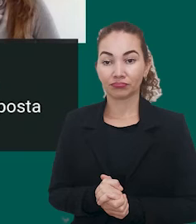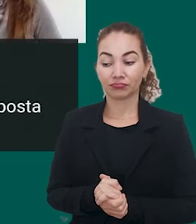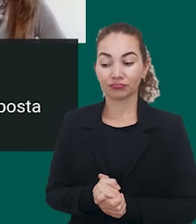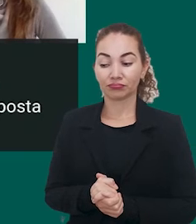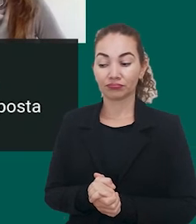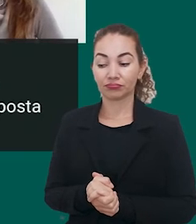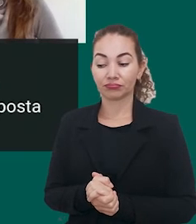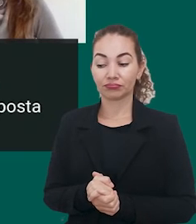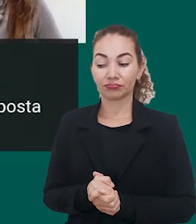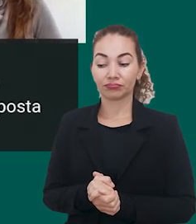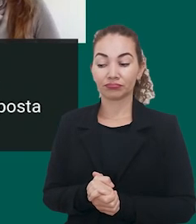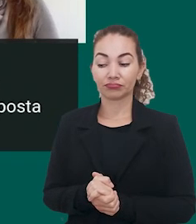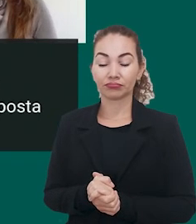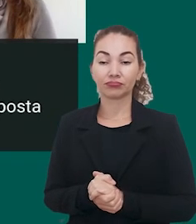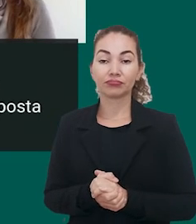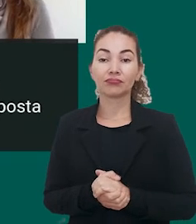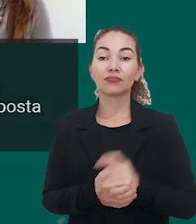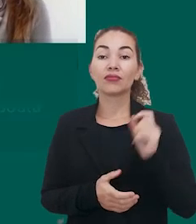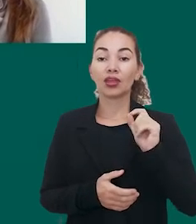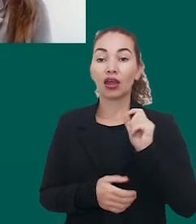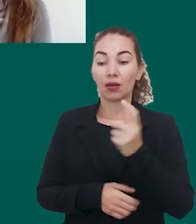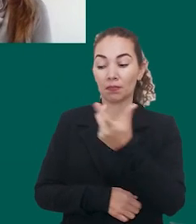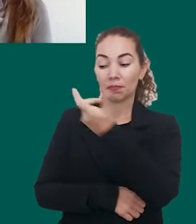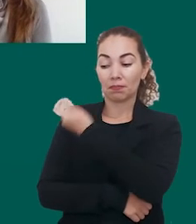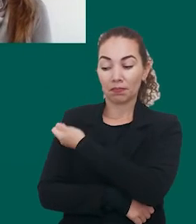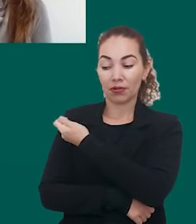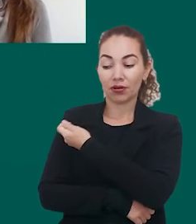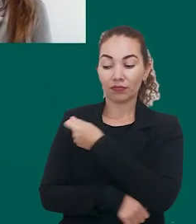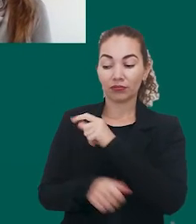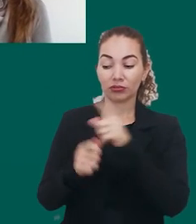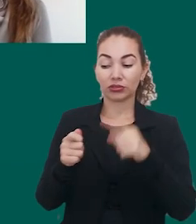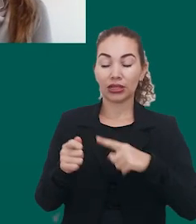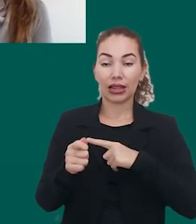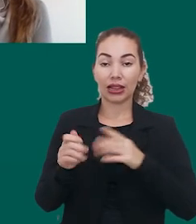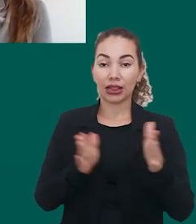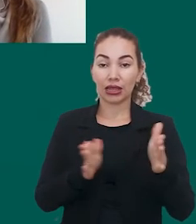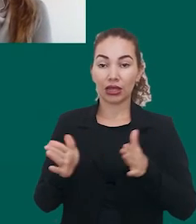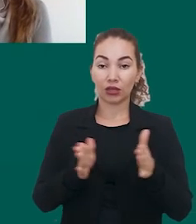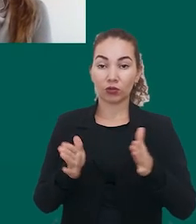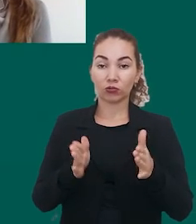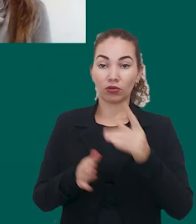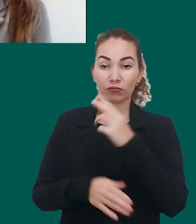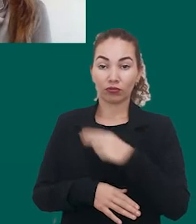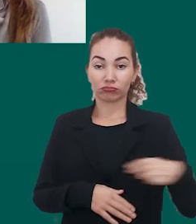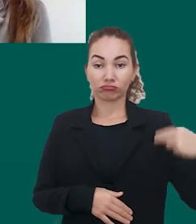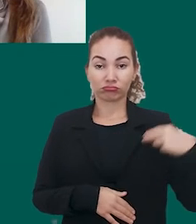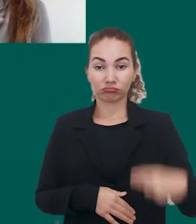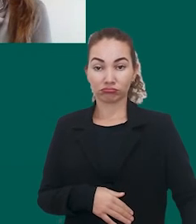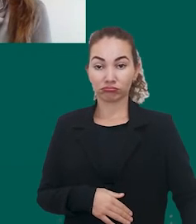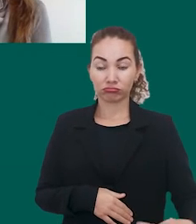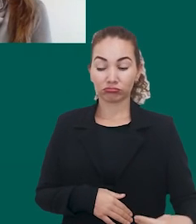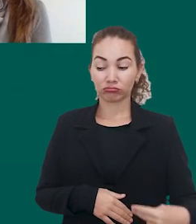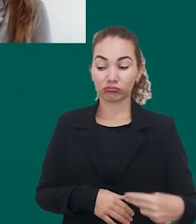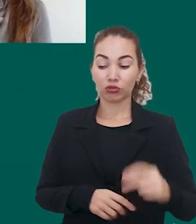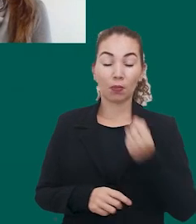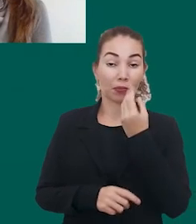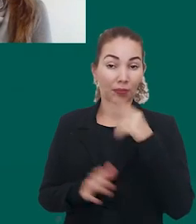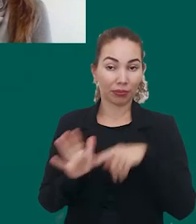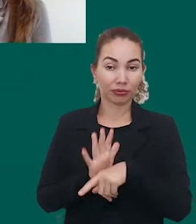Parabéns. Paulo Guerra. Para a vacina H1N1, tem intervalo de tempo da Coronavac? Boa pergunta,